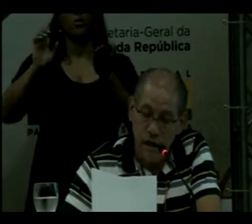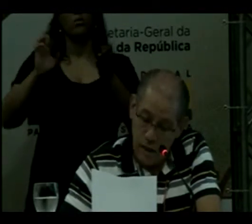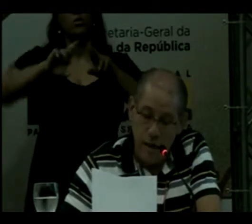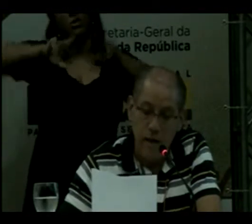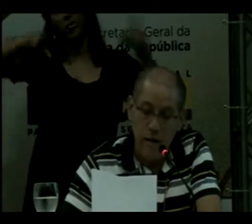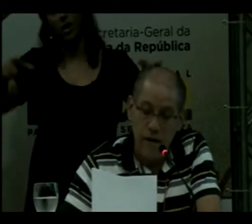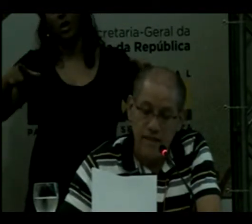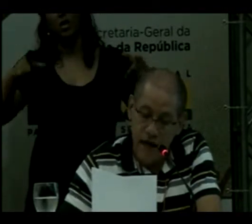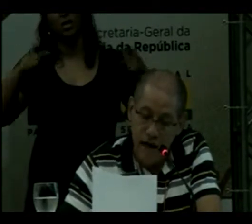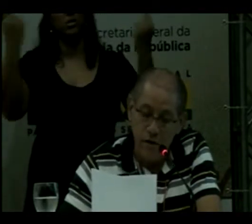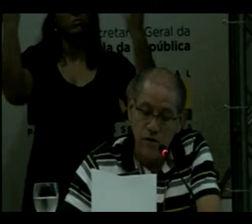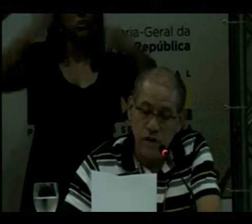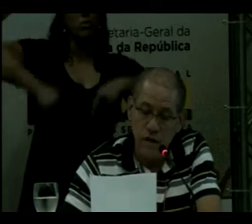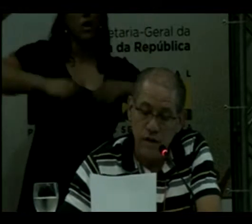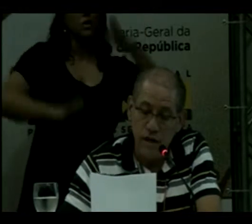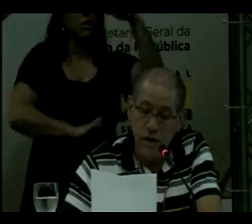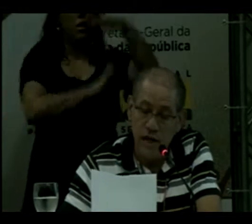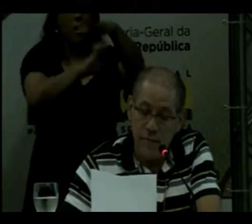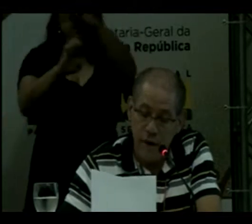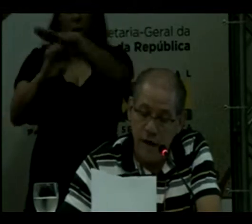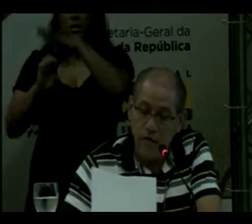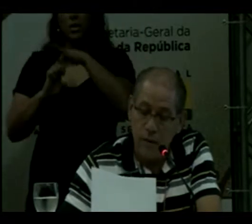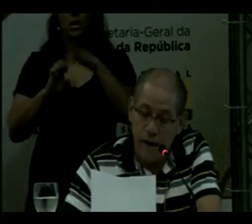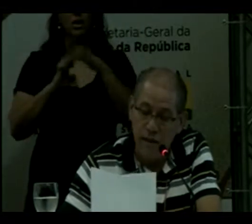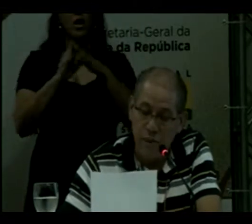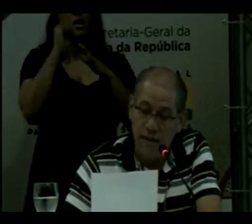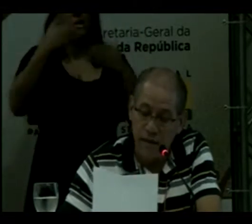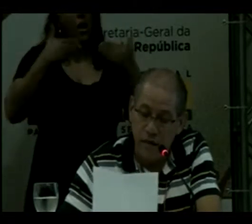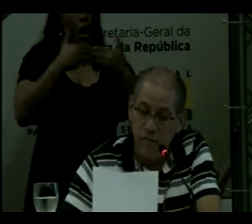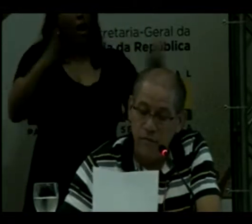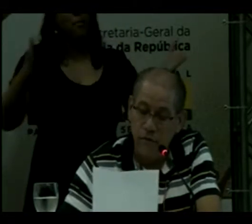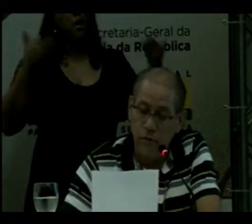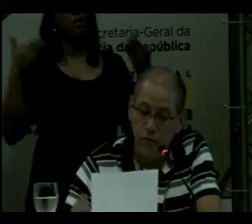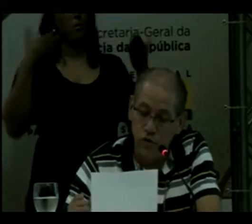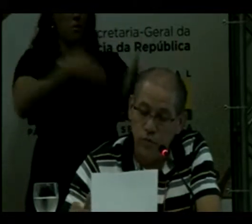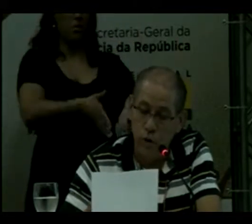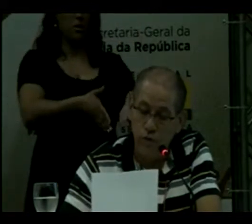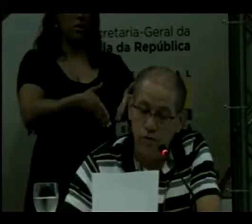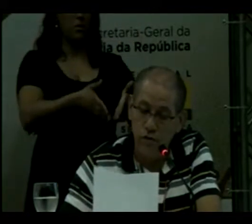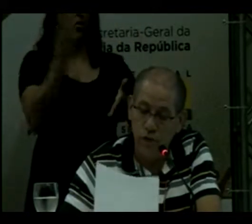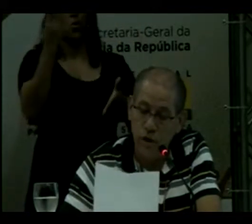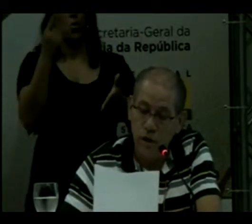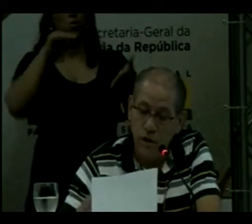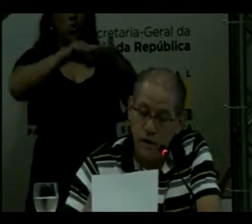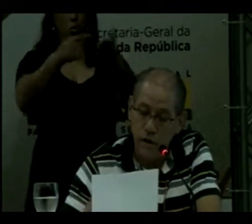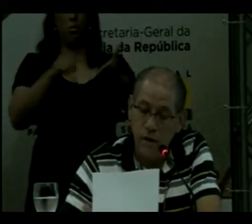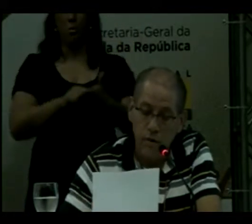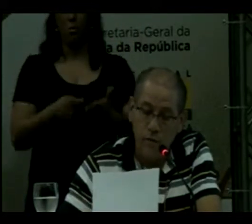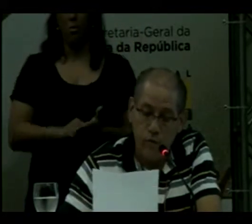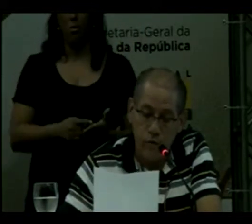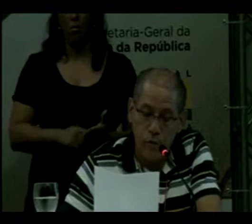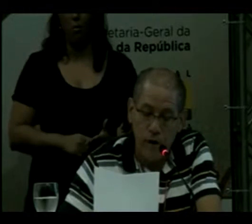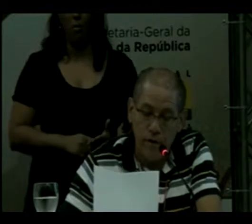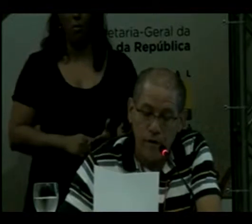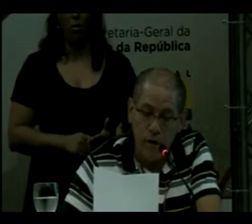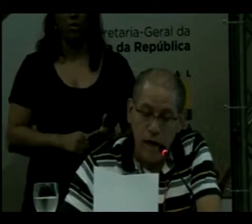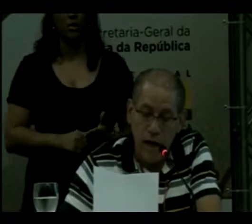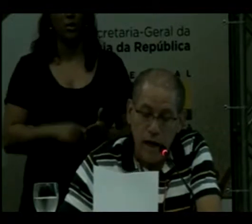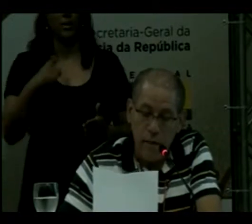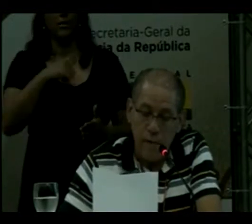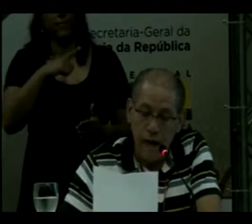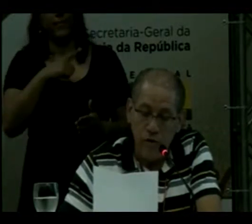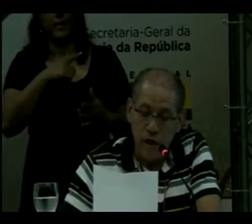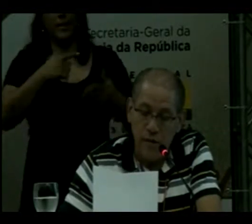divergentes empresários, desde que aberto à participação. Foi um dos pontos que foi